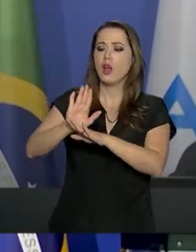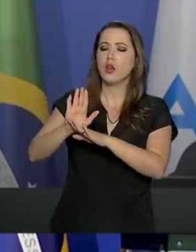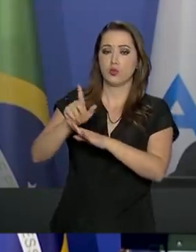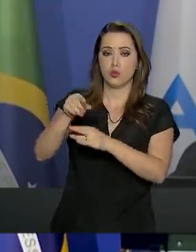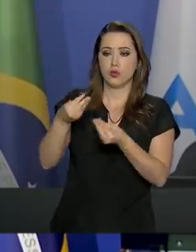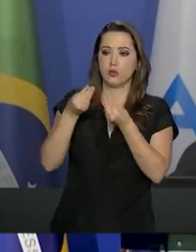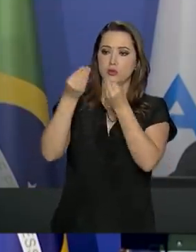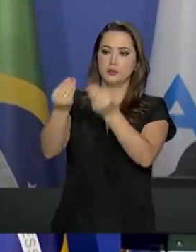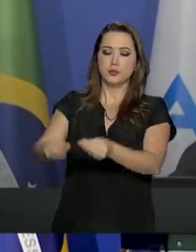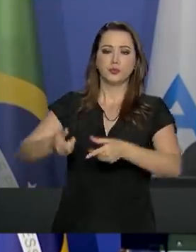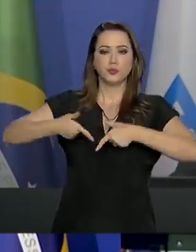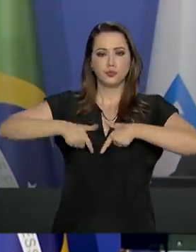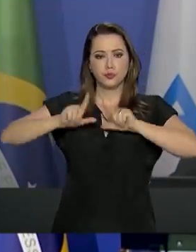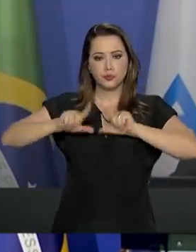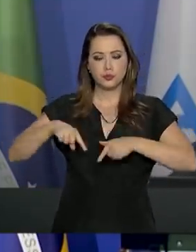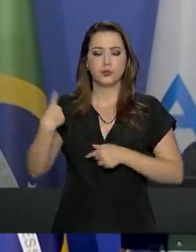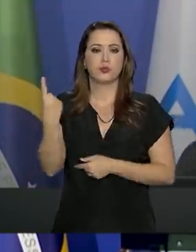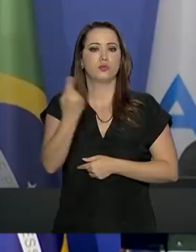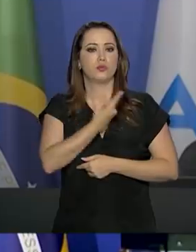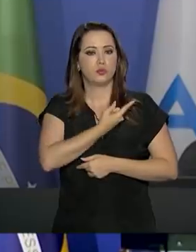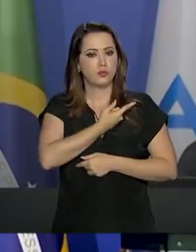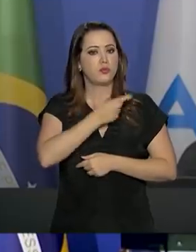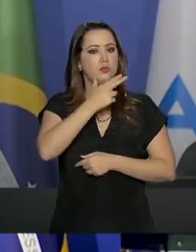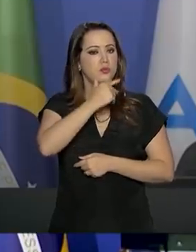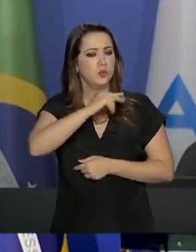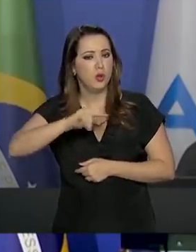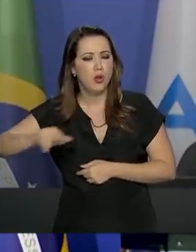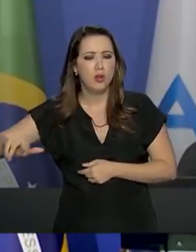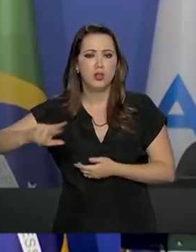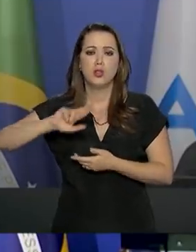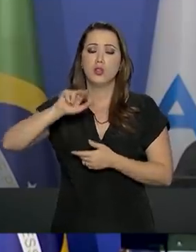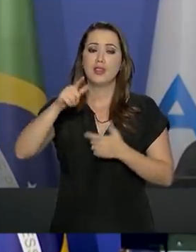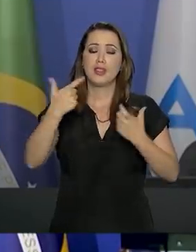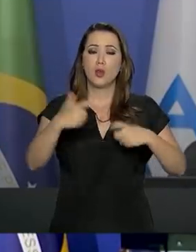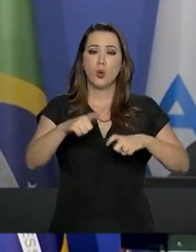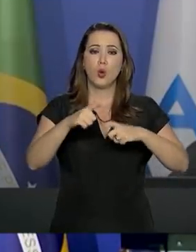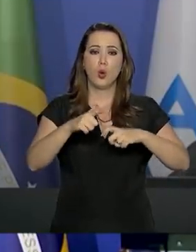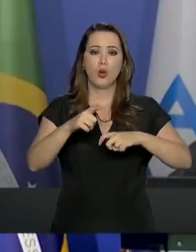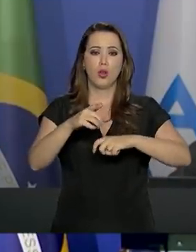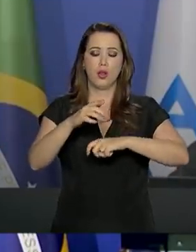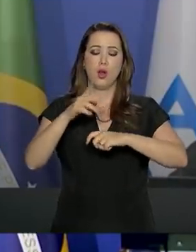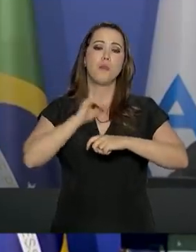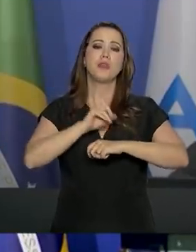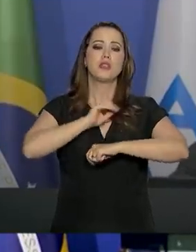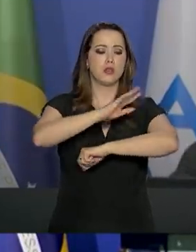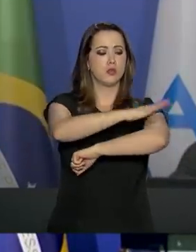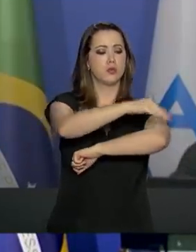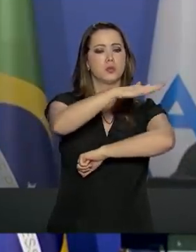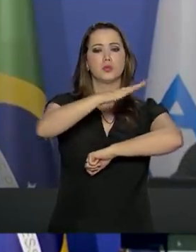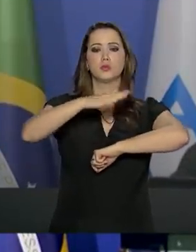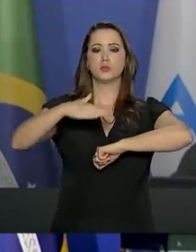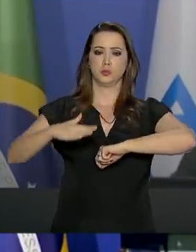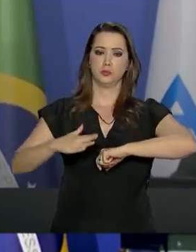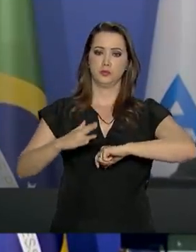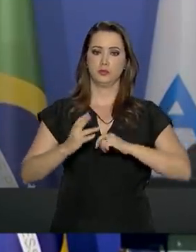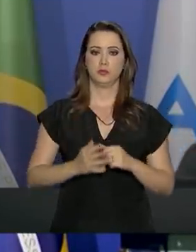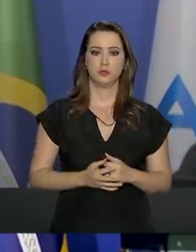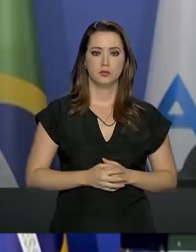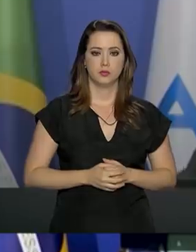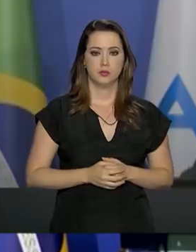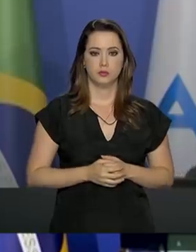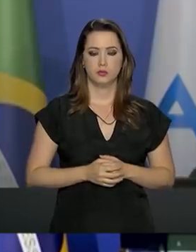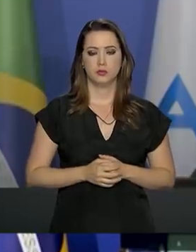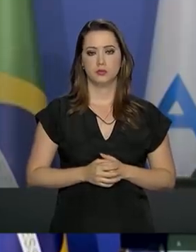Israel, aos nossos irmãos de Brumadinho, I am thankful for our estado de Minas Gerais, brothers who